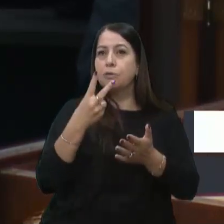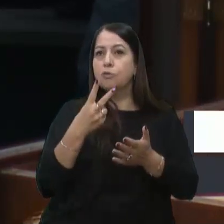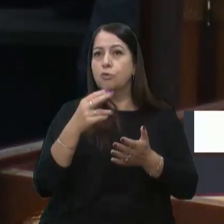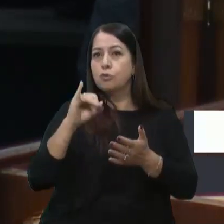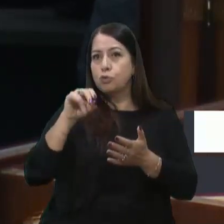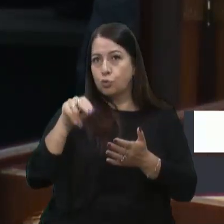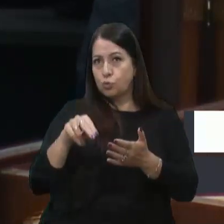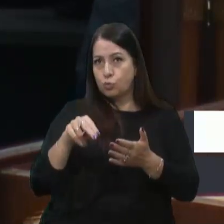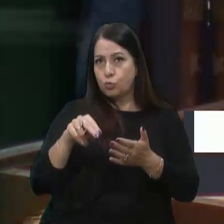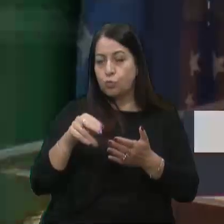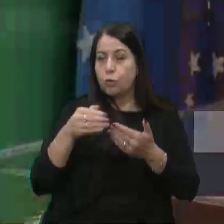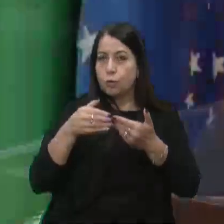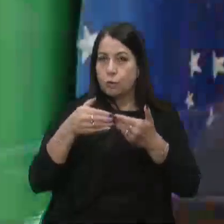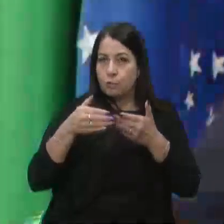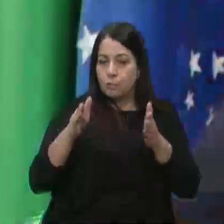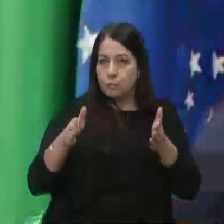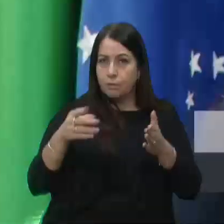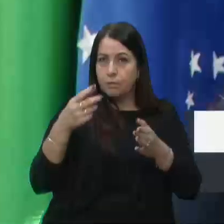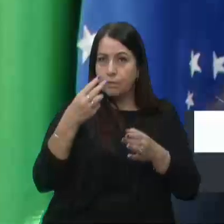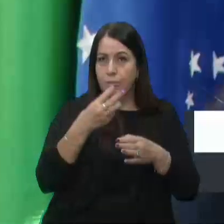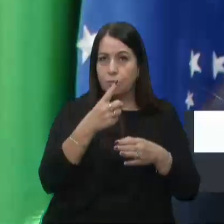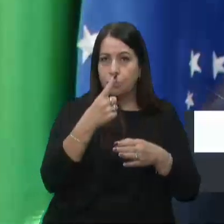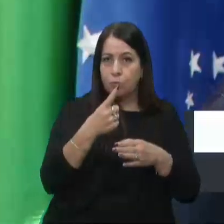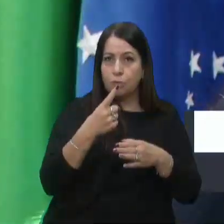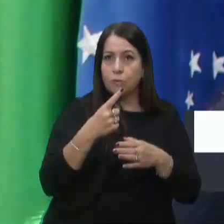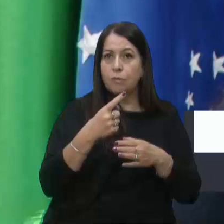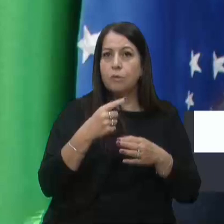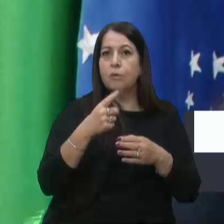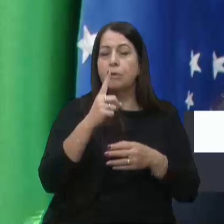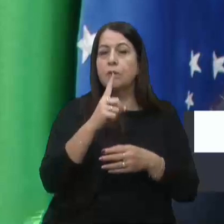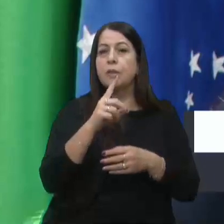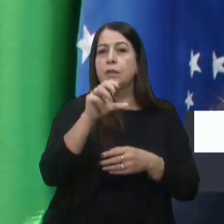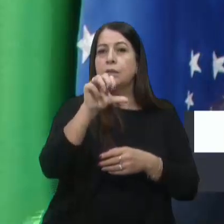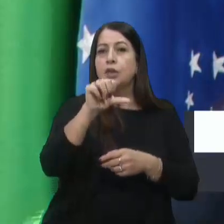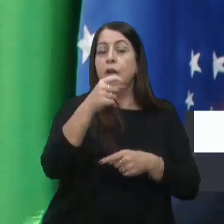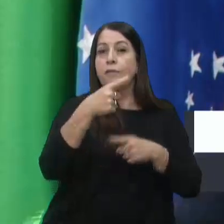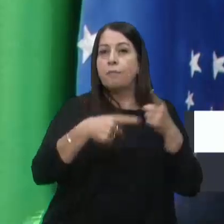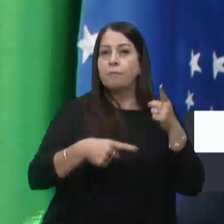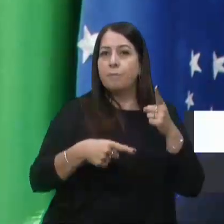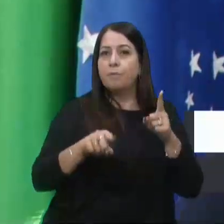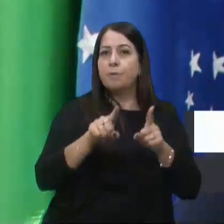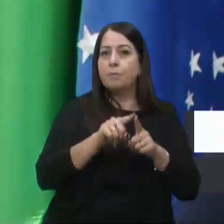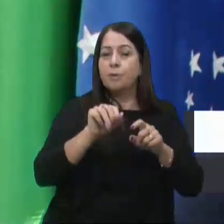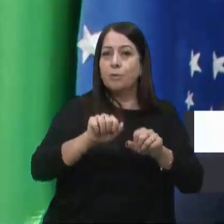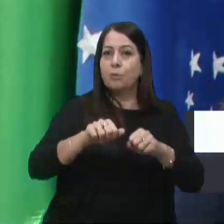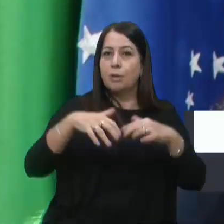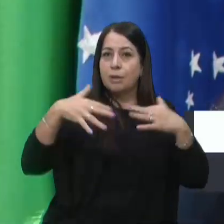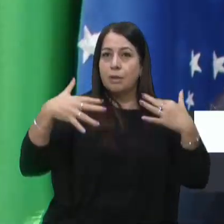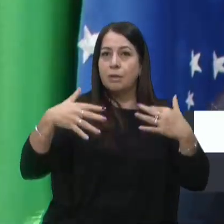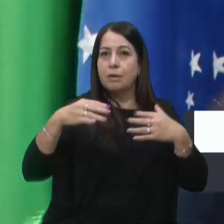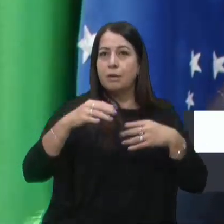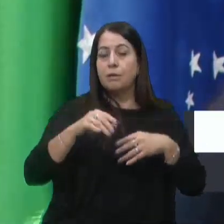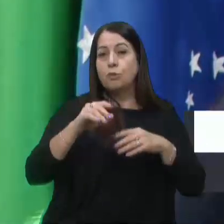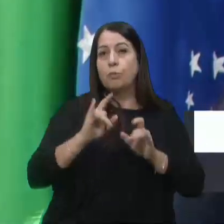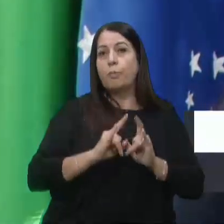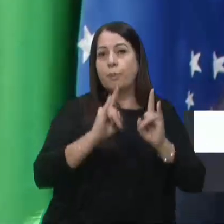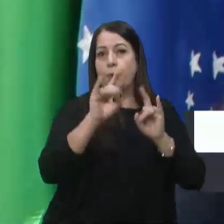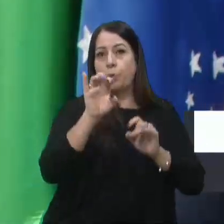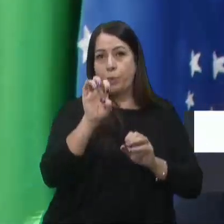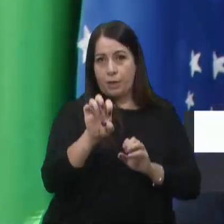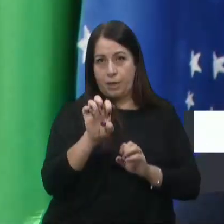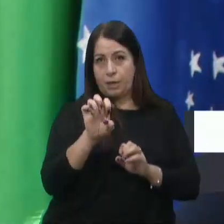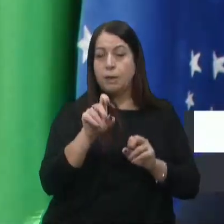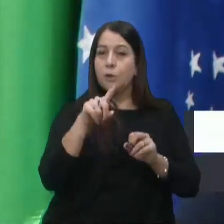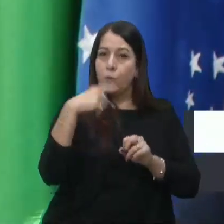junho. A abertura no dia 31, às 19h30, será no auditório do Bloco E. E as